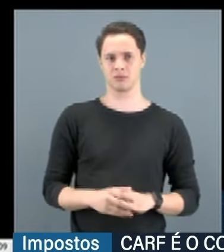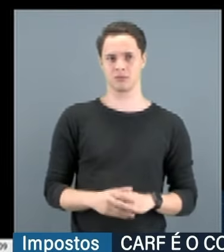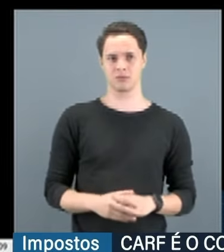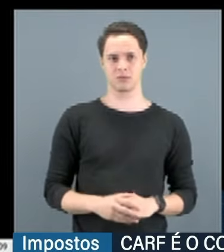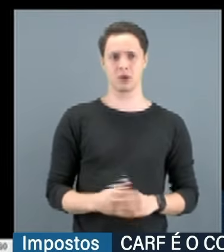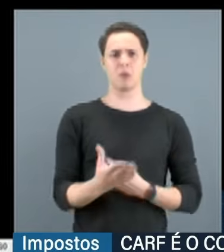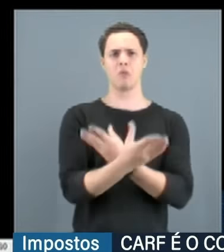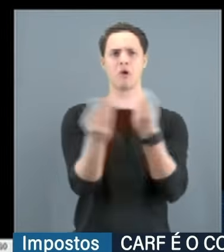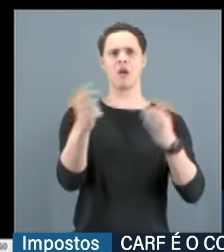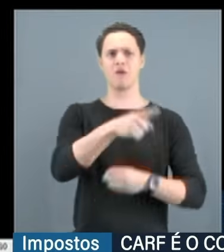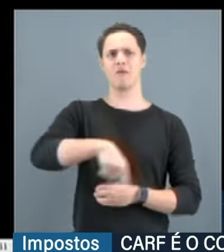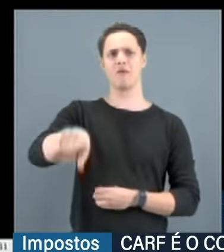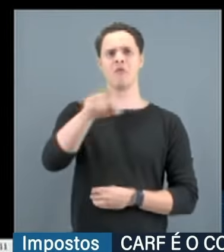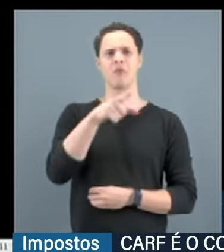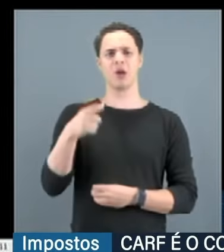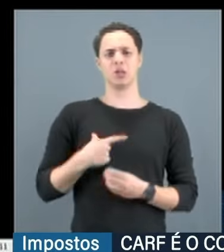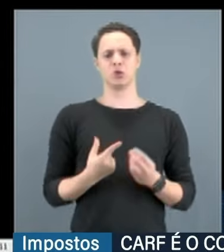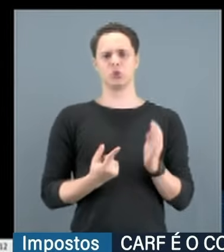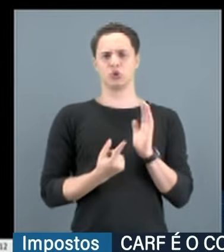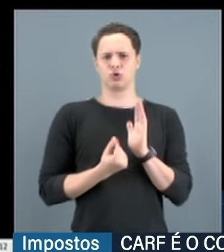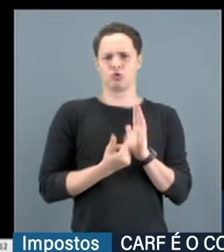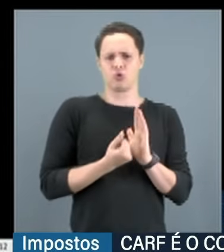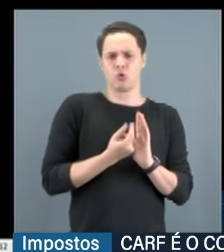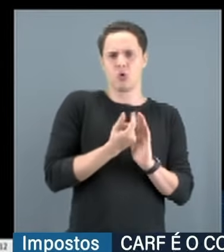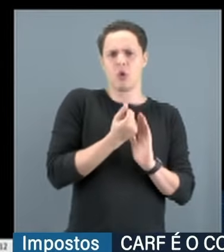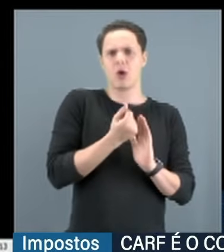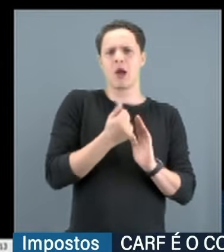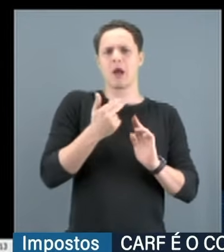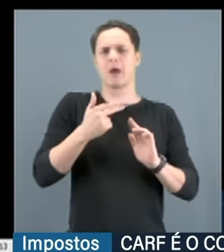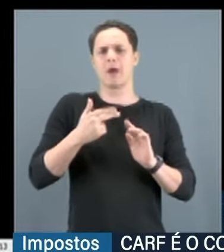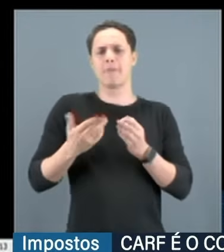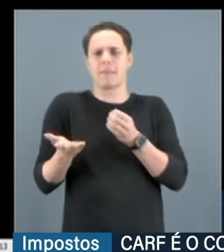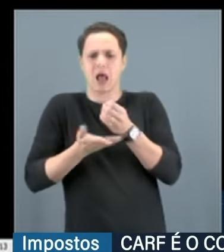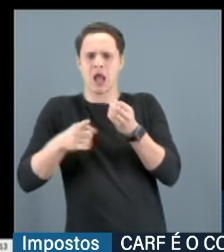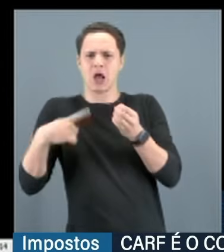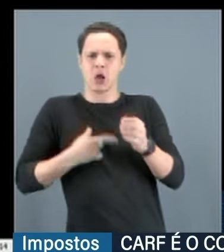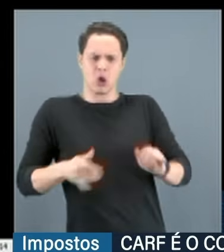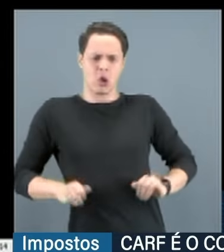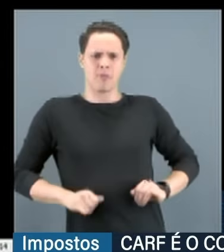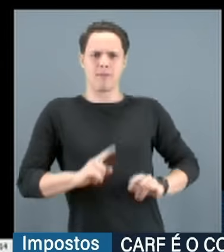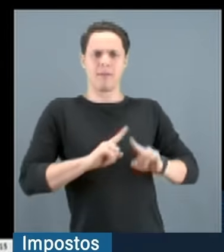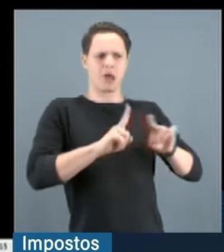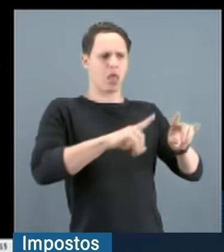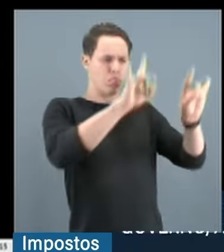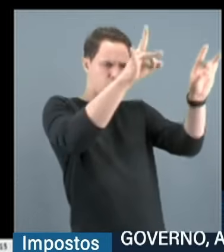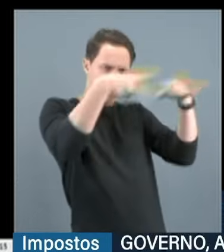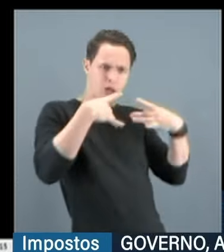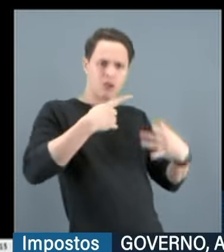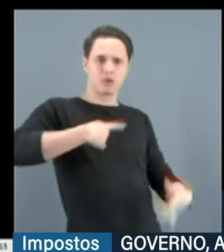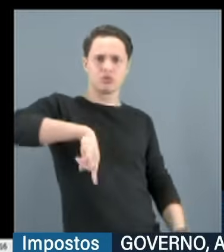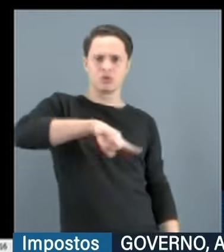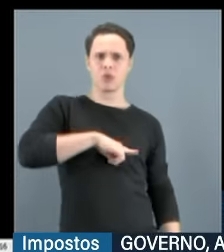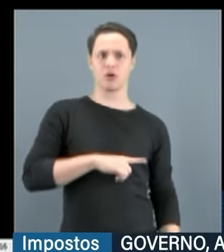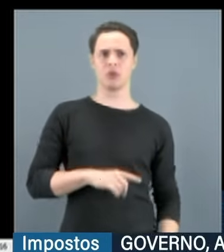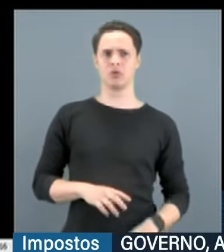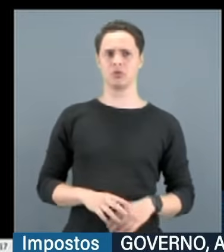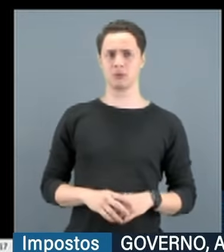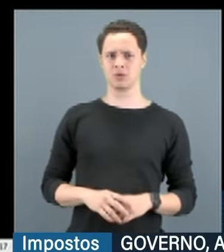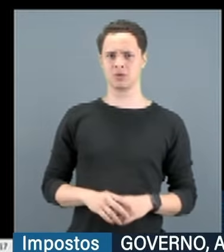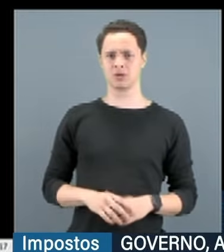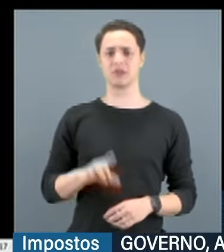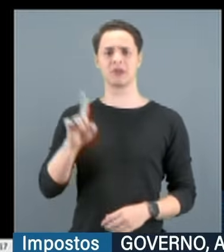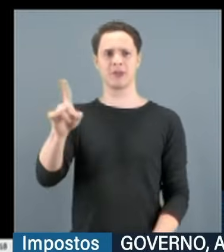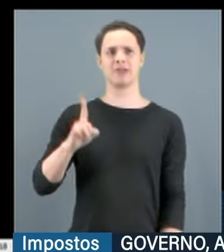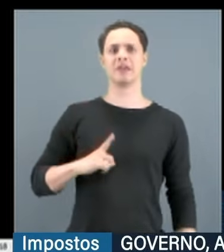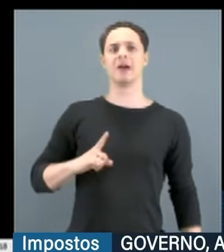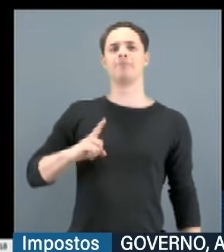Muitos levantaram recursos com o nosso sofrimento e hoje viraram as costas para nós. Carla